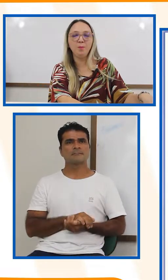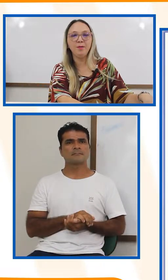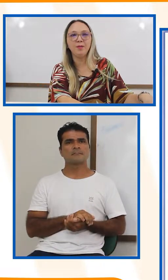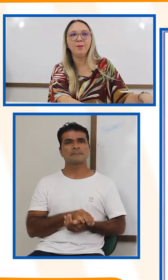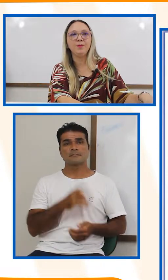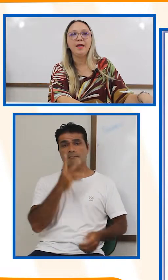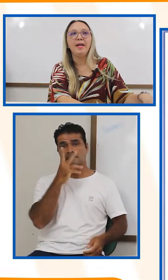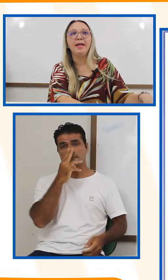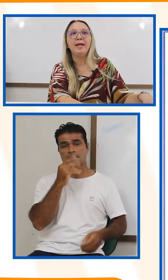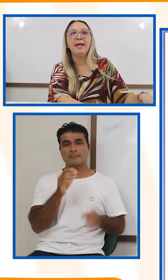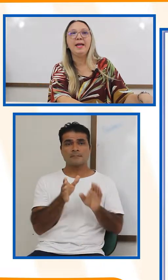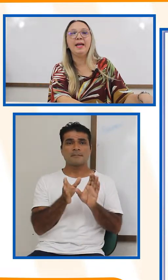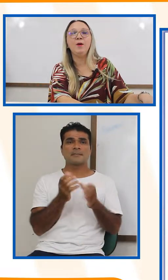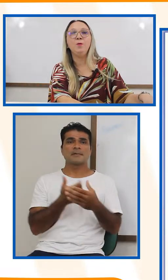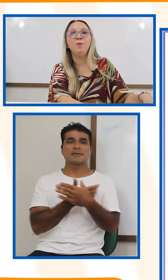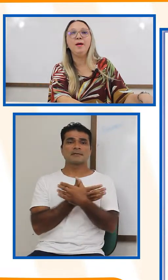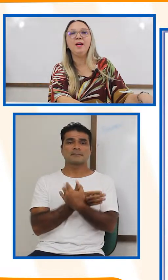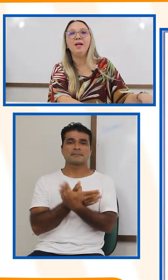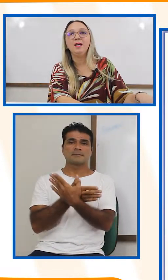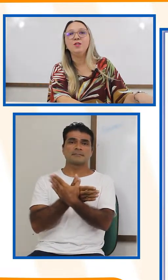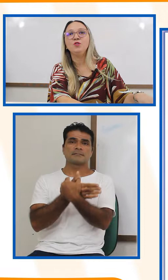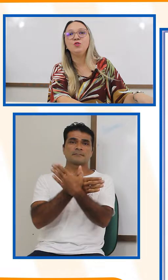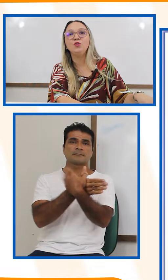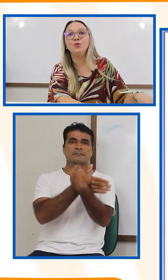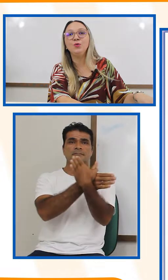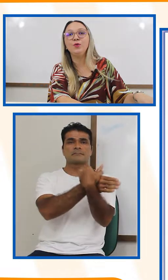é um pombinho. É uma